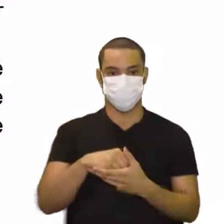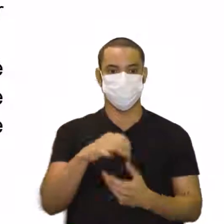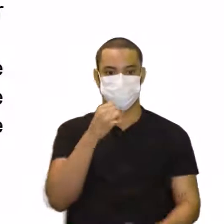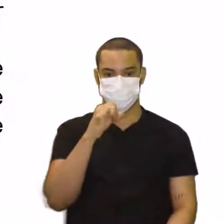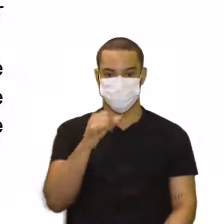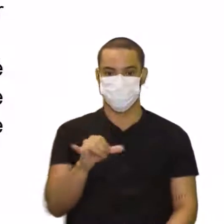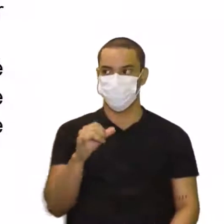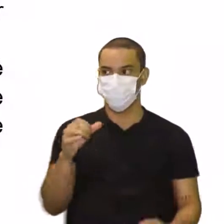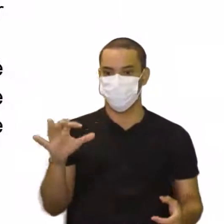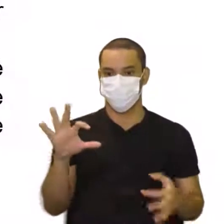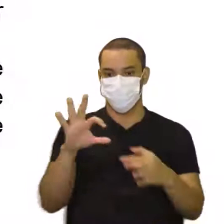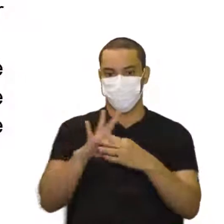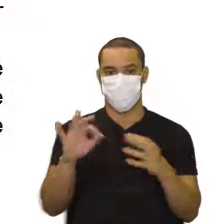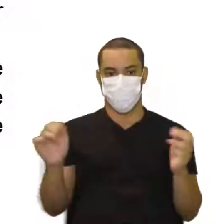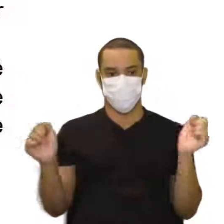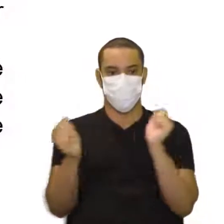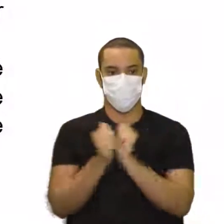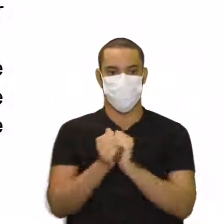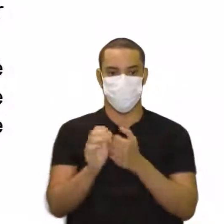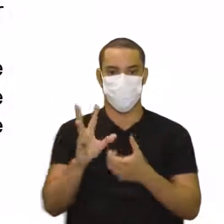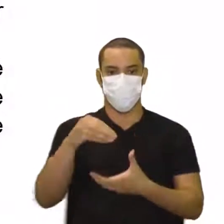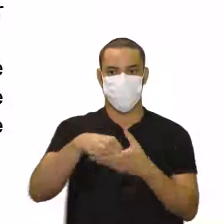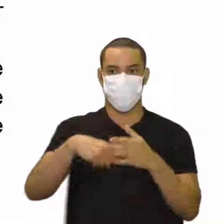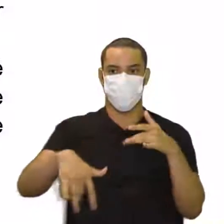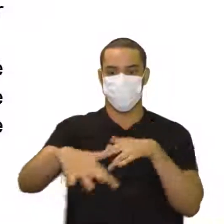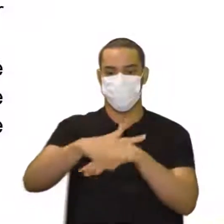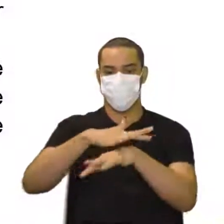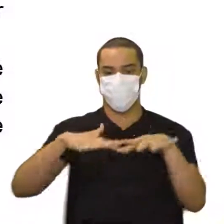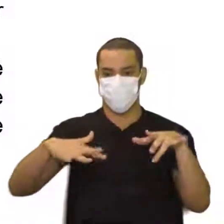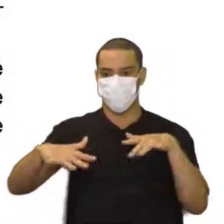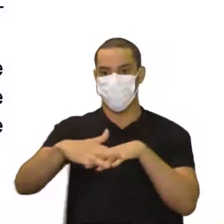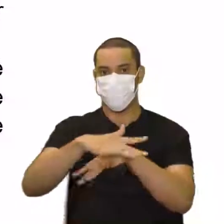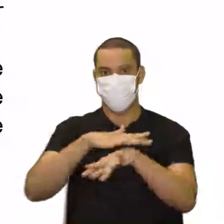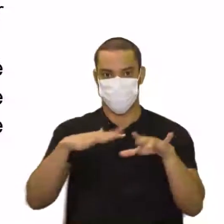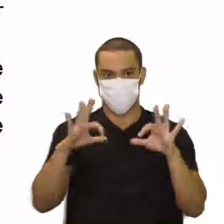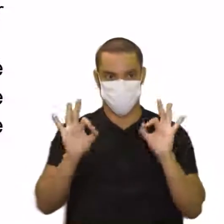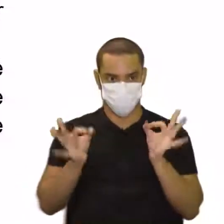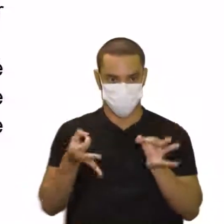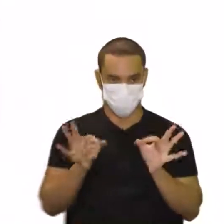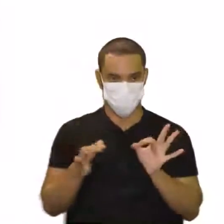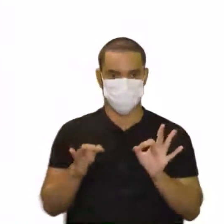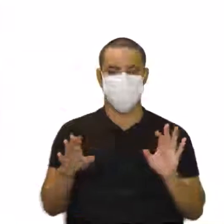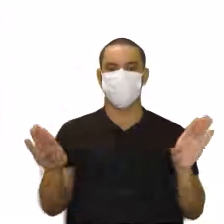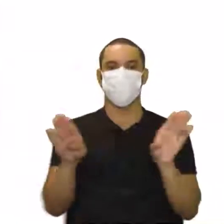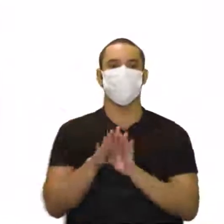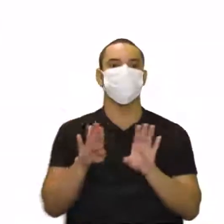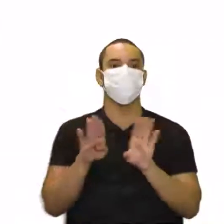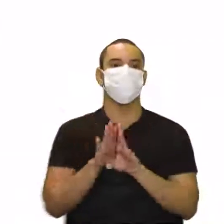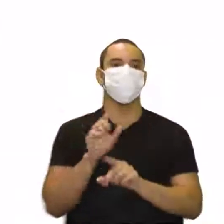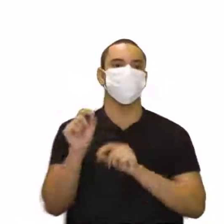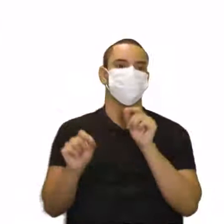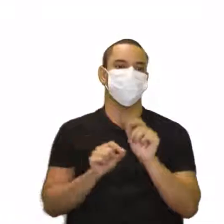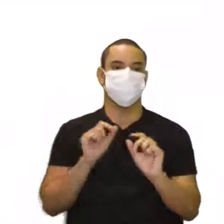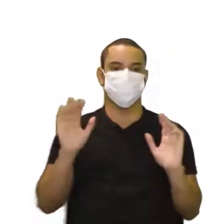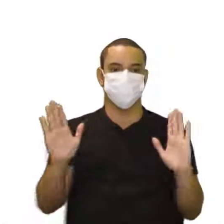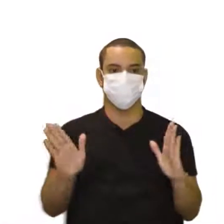elétrica à medida que gira dentro do campo, ok? E também aqui, ó, para fechar, nós temos